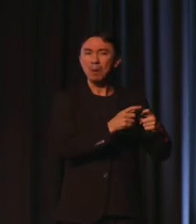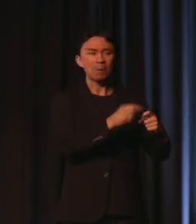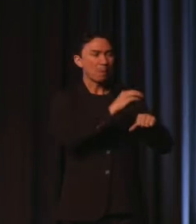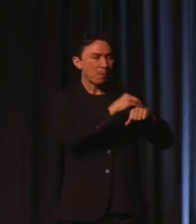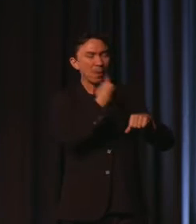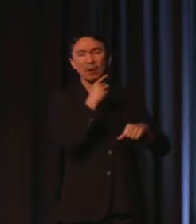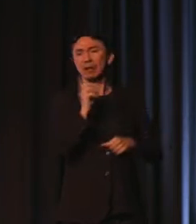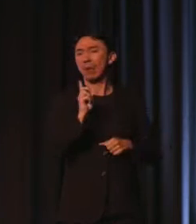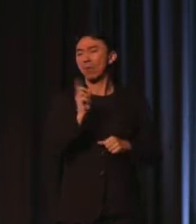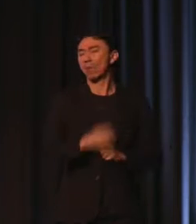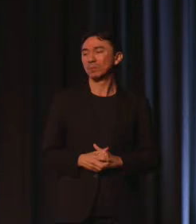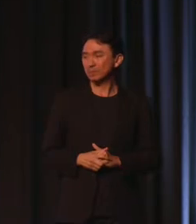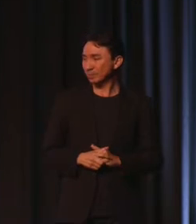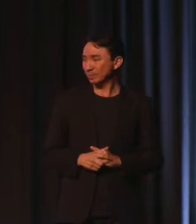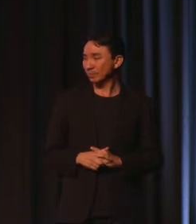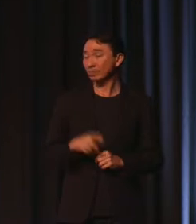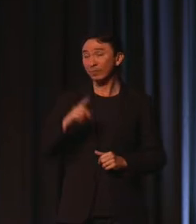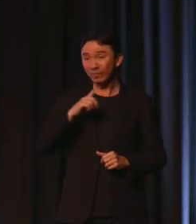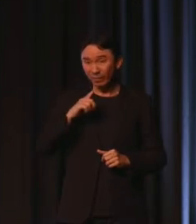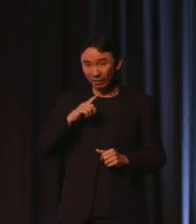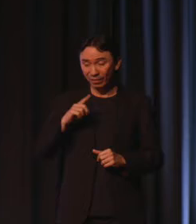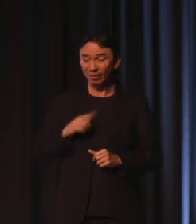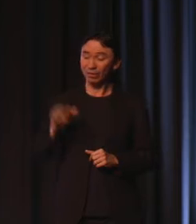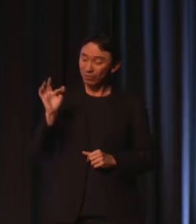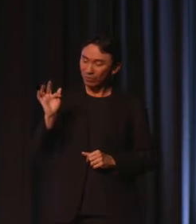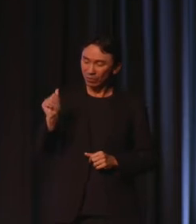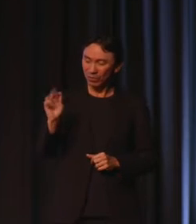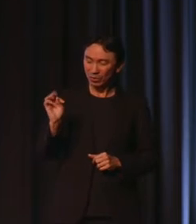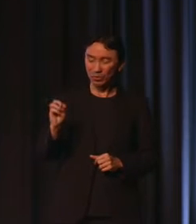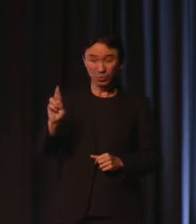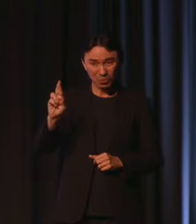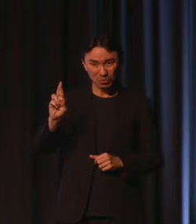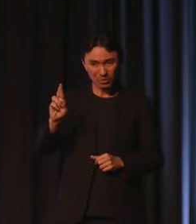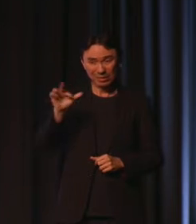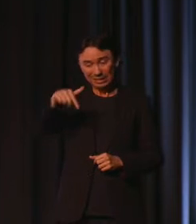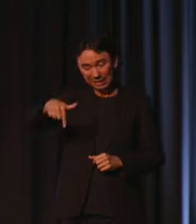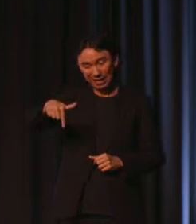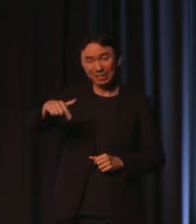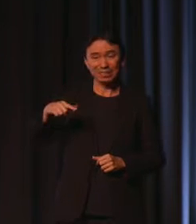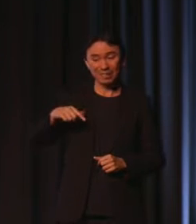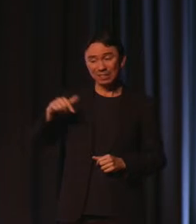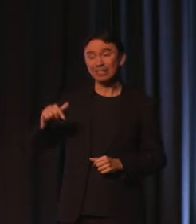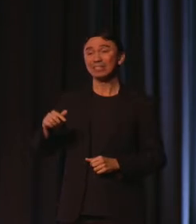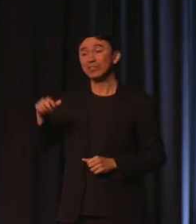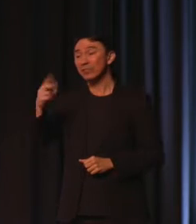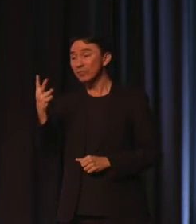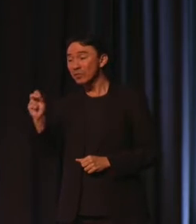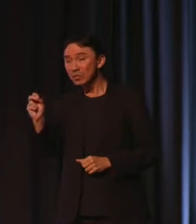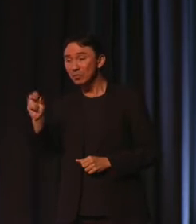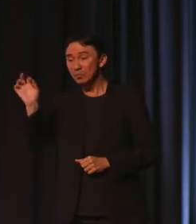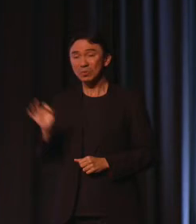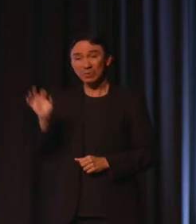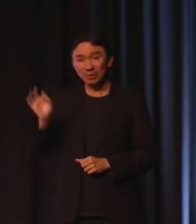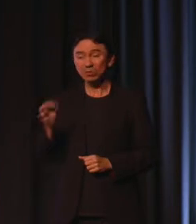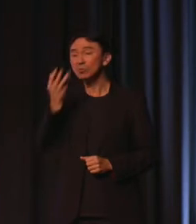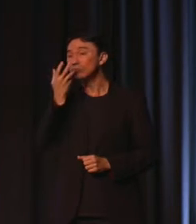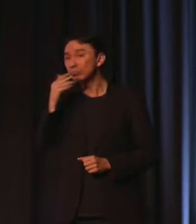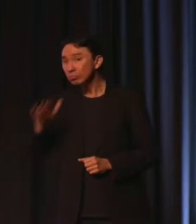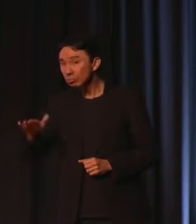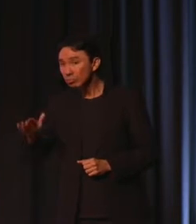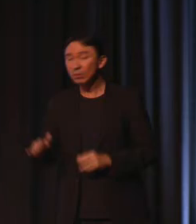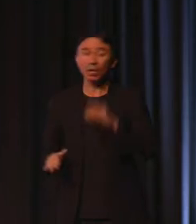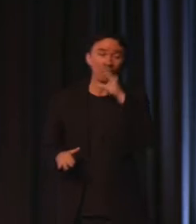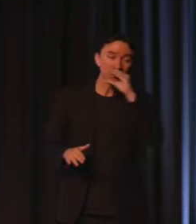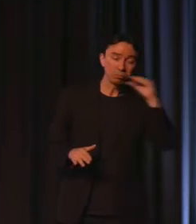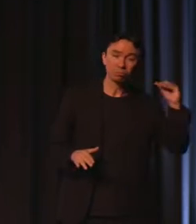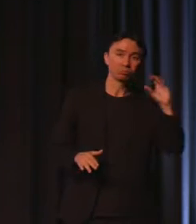tratamento com fator 7, a gente vê que ele tem 20% ali, basicamente no infantil. No adulto esse número ele é 0. Tá? E os